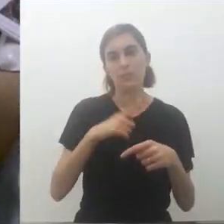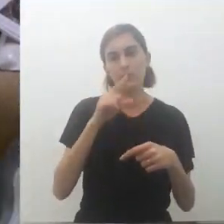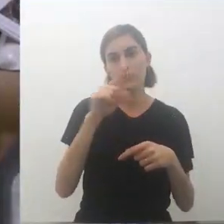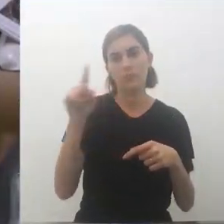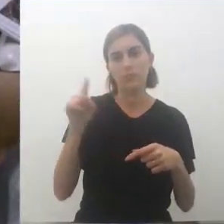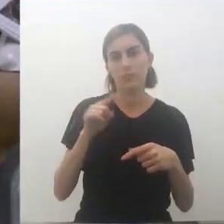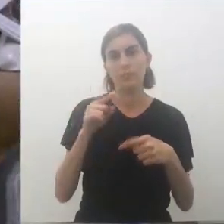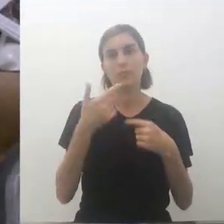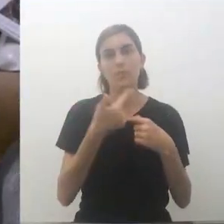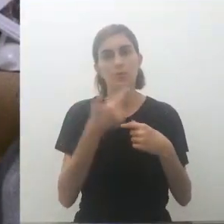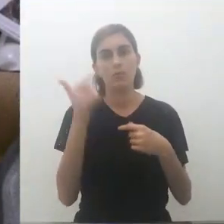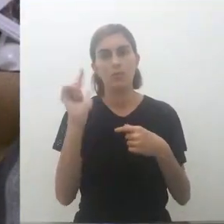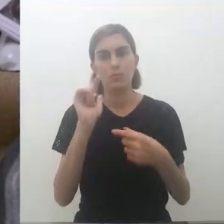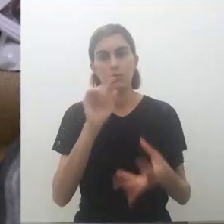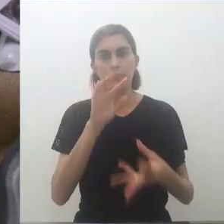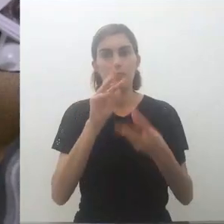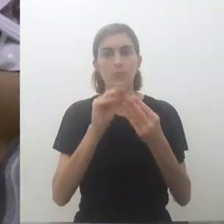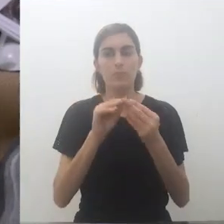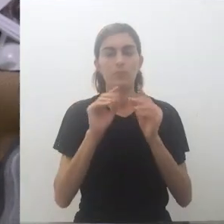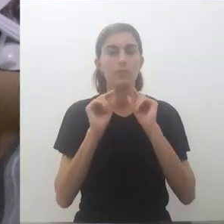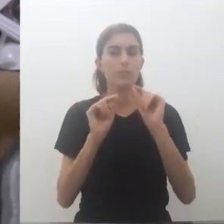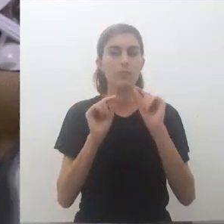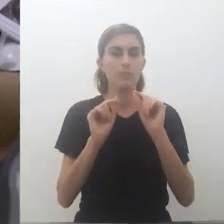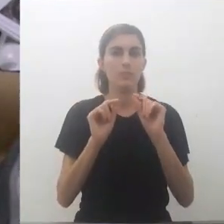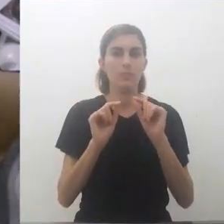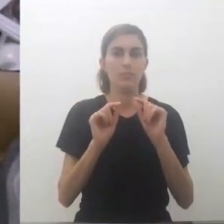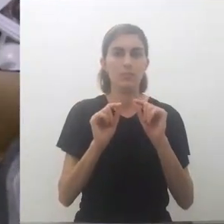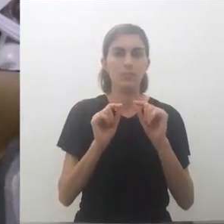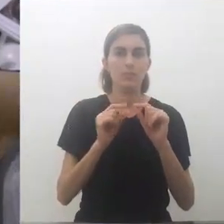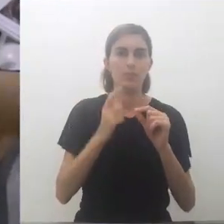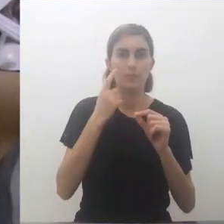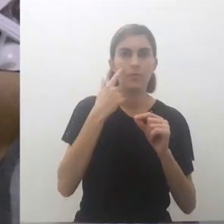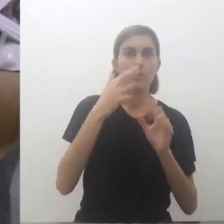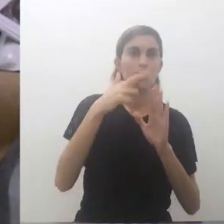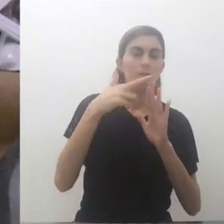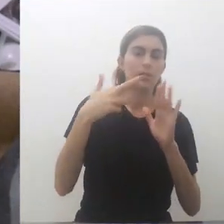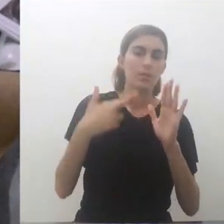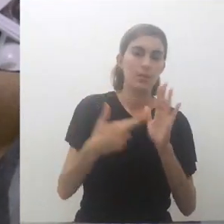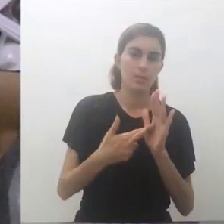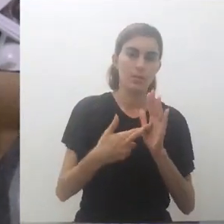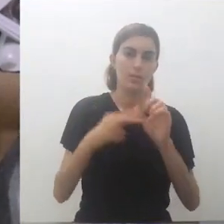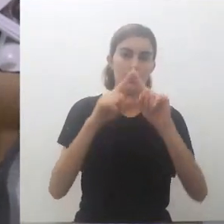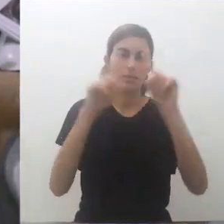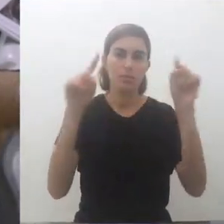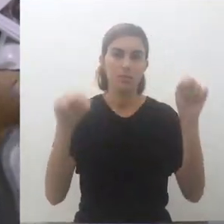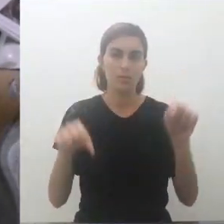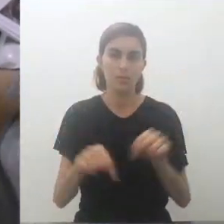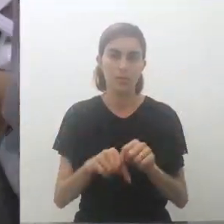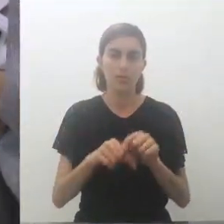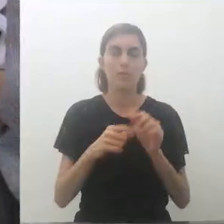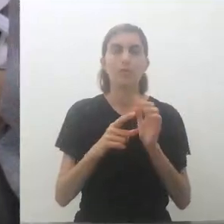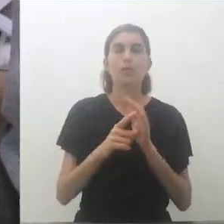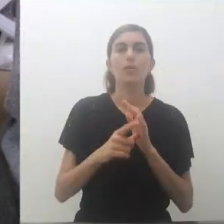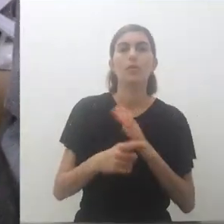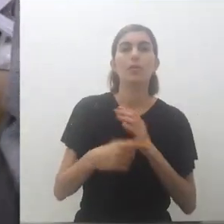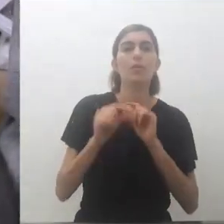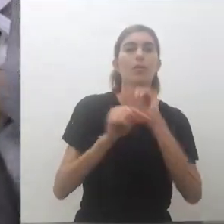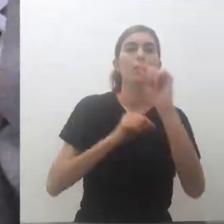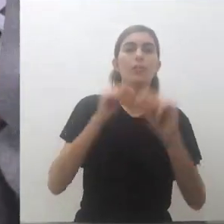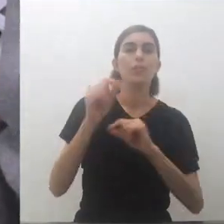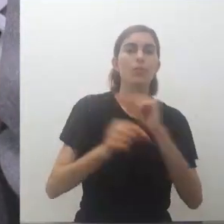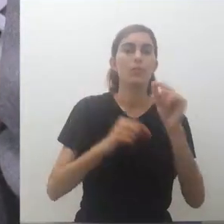outra composição, outra regra, né, de enquadramento de composição, que é a